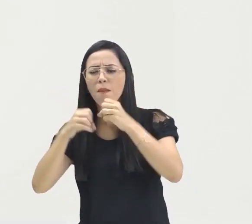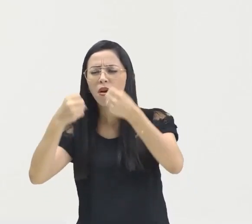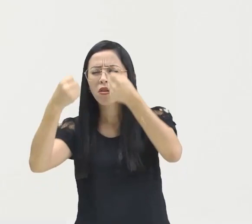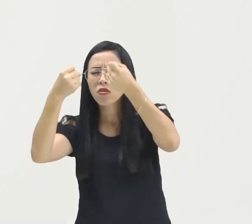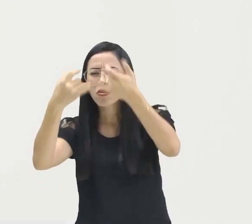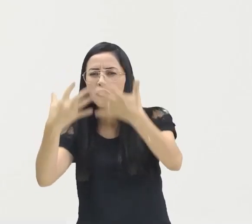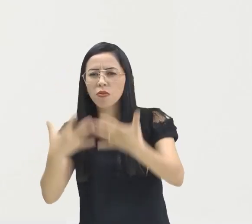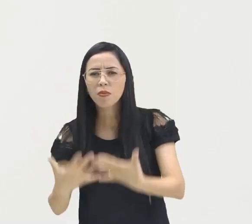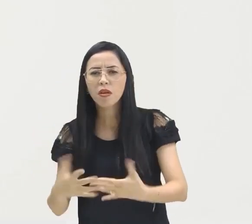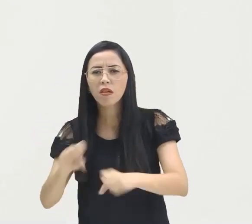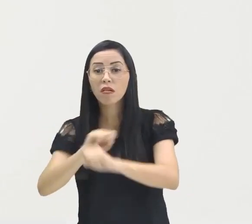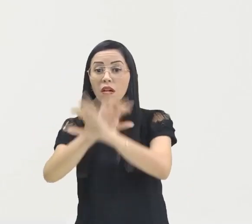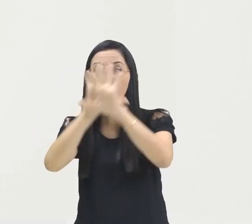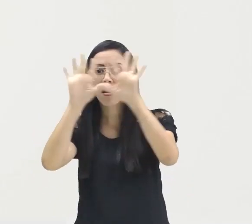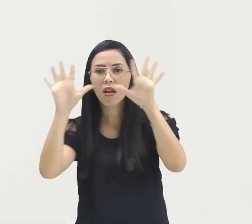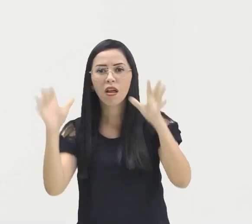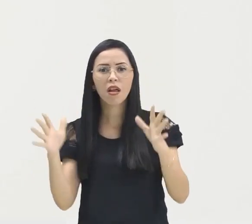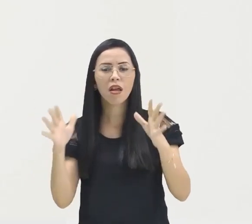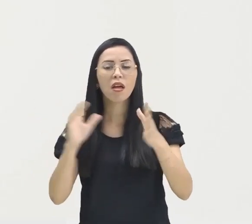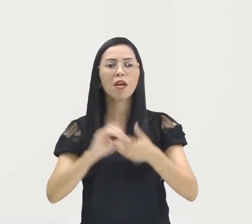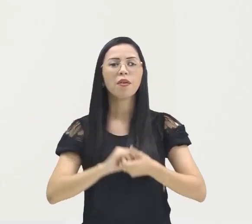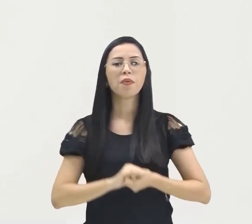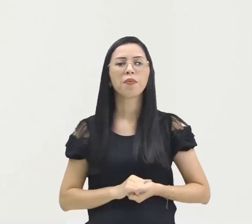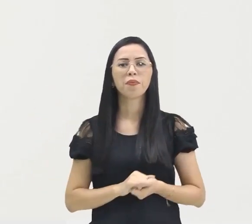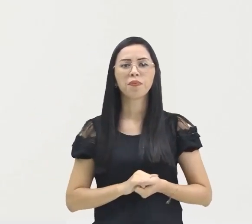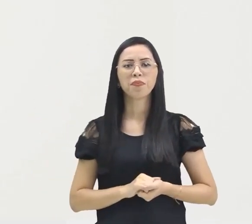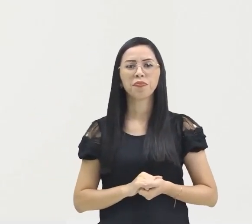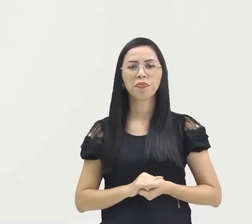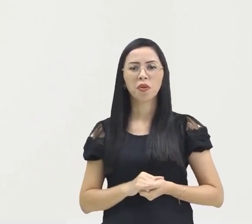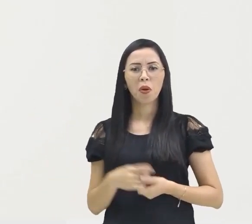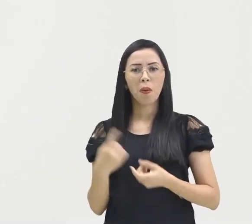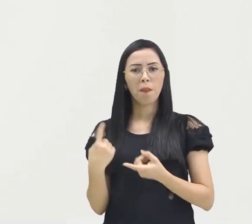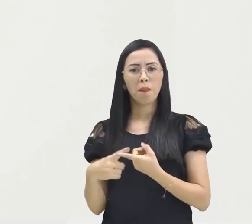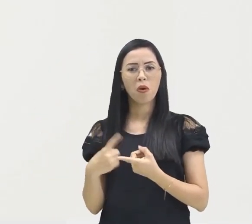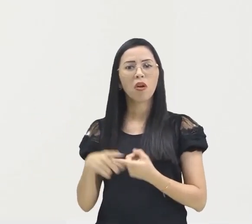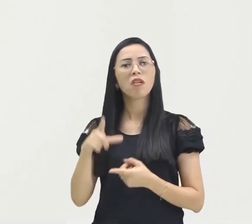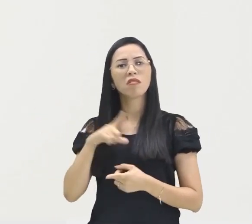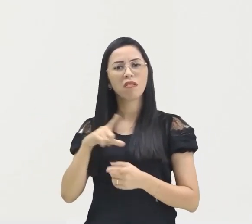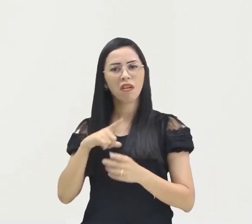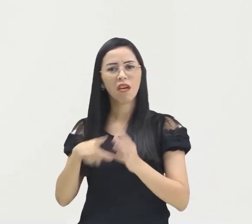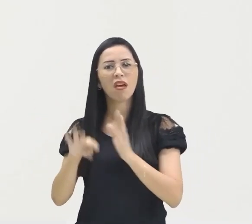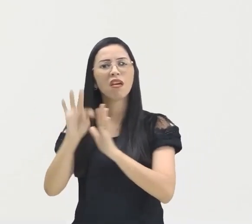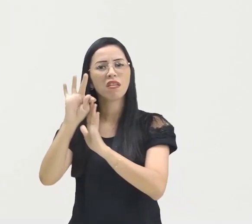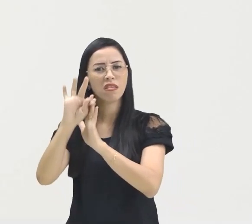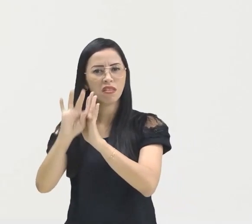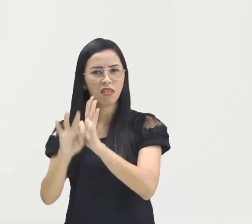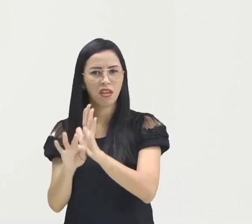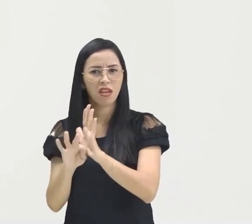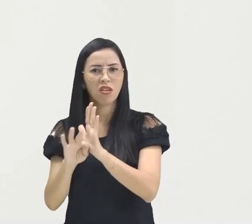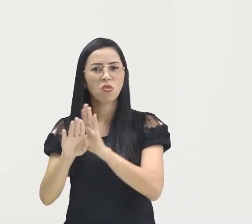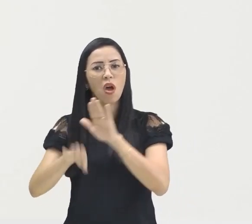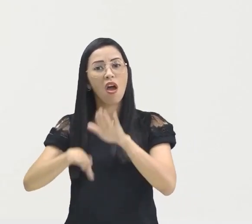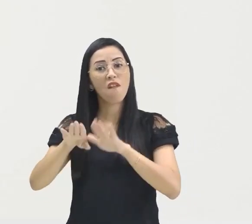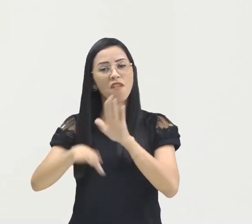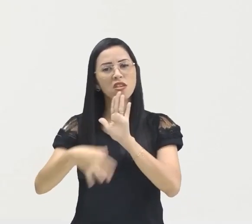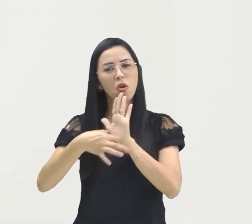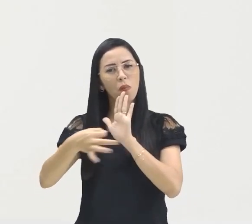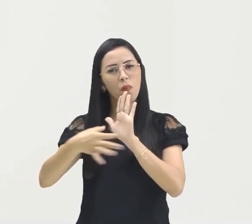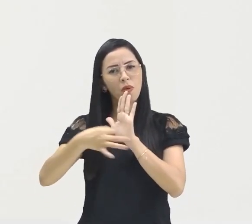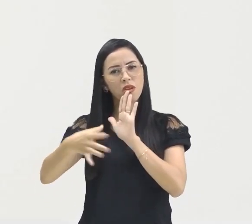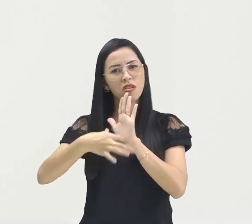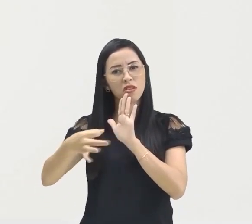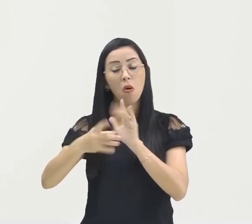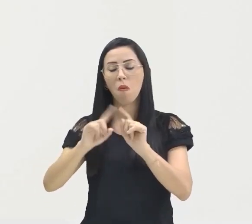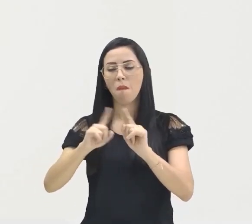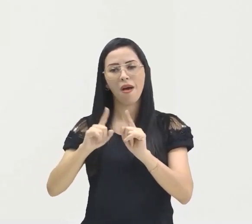texto dissertativo, esse aqui, ó. Tem texto dissertativo que não é expositivo, ele é argumentativo, mas a gente não vai falar